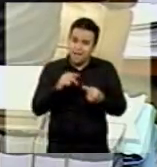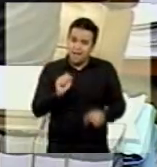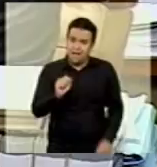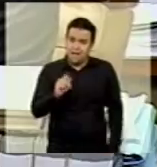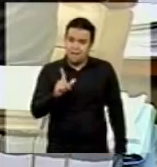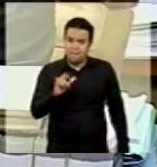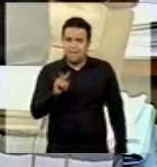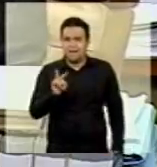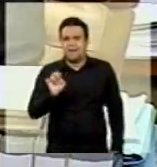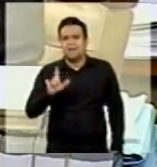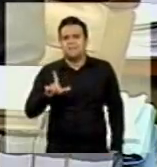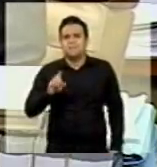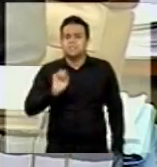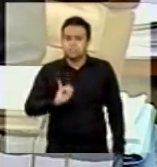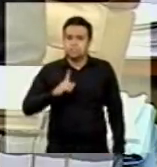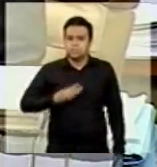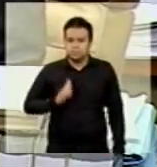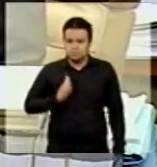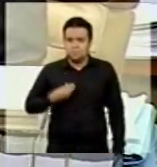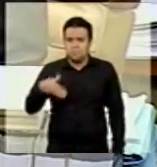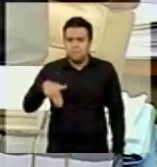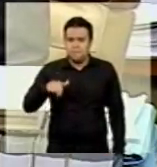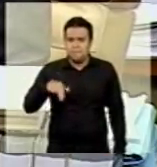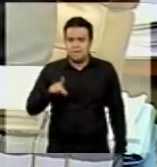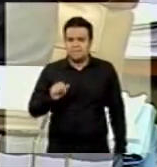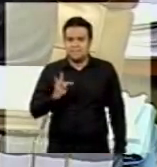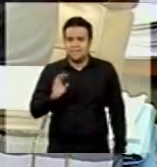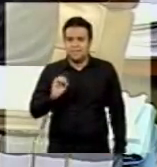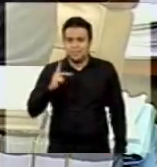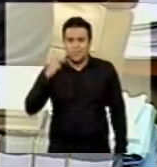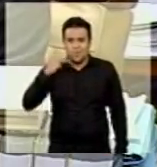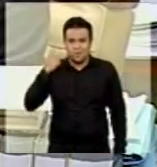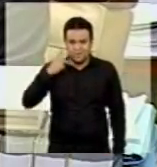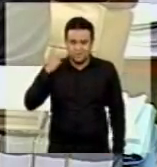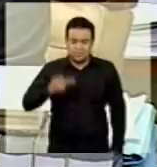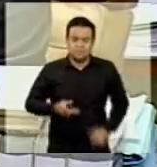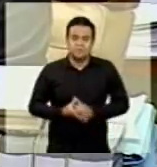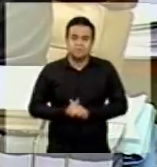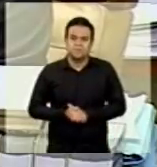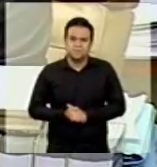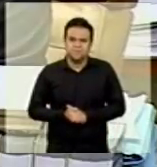quem exercesse esses mandatos políticos e, portanto,